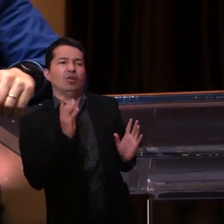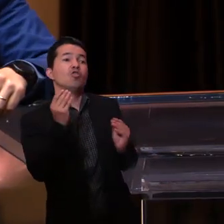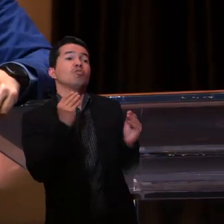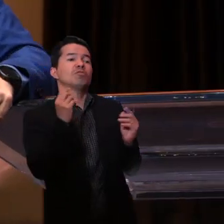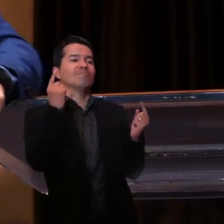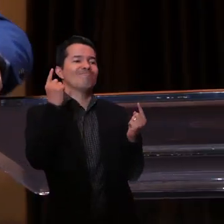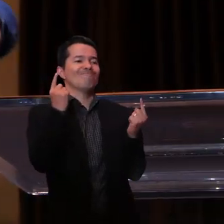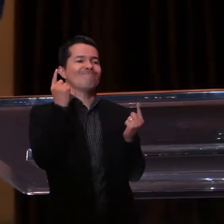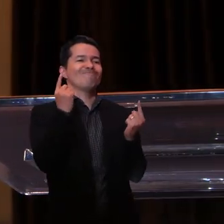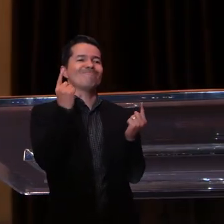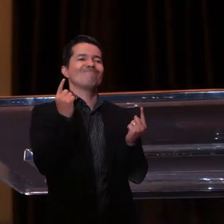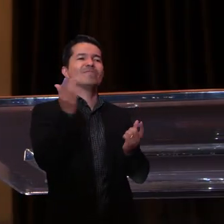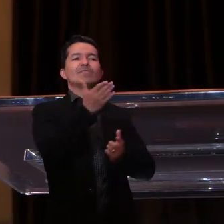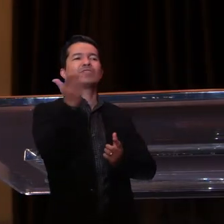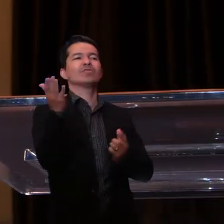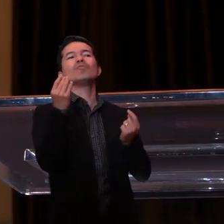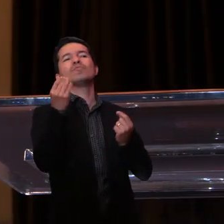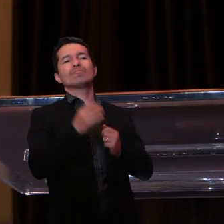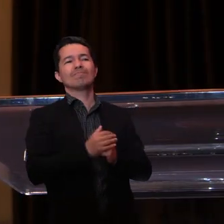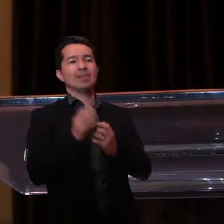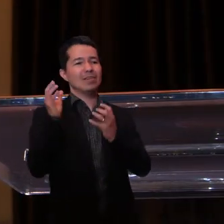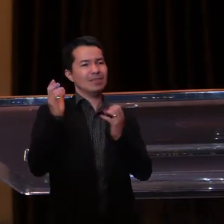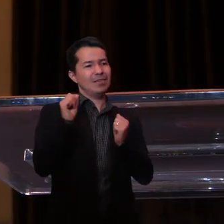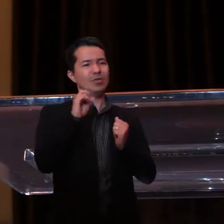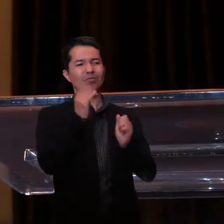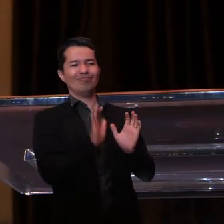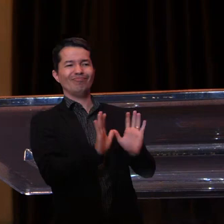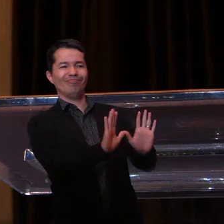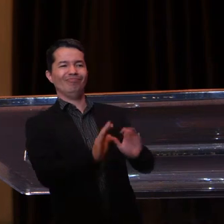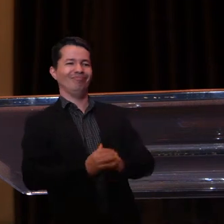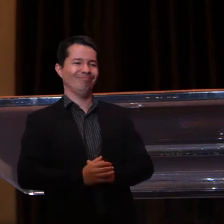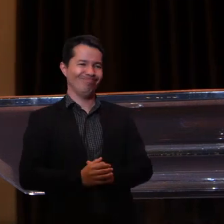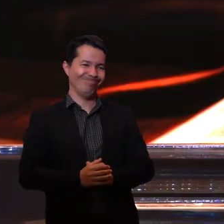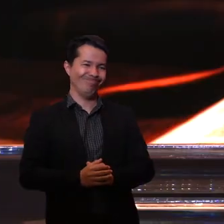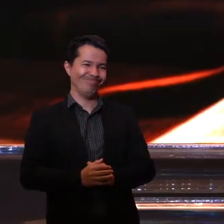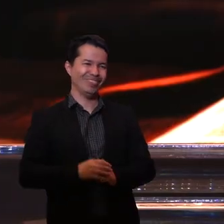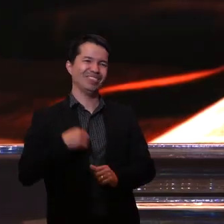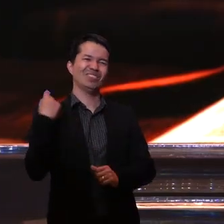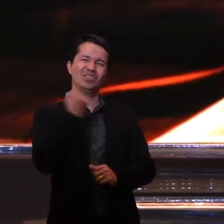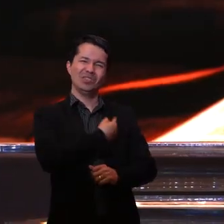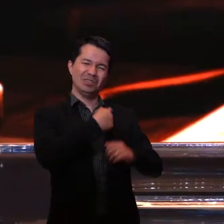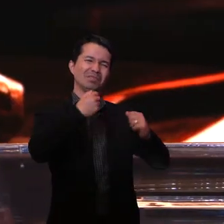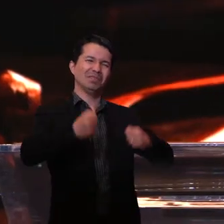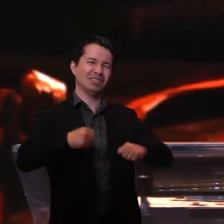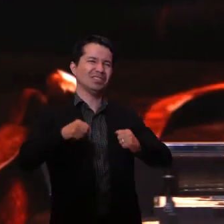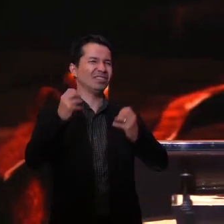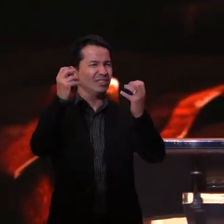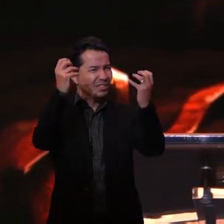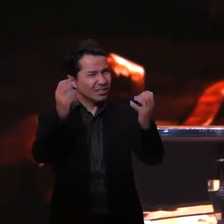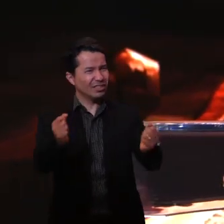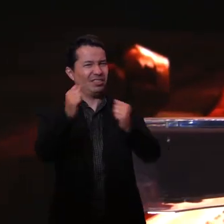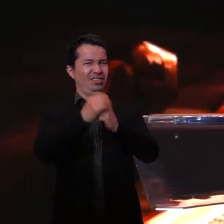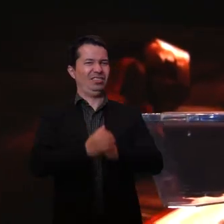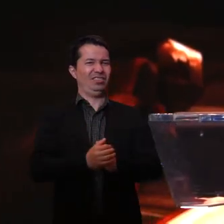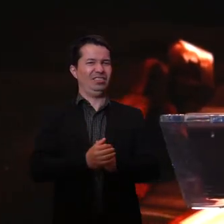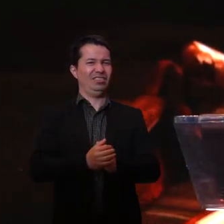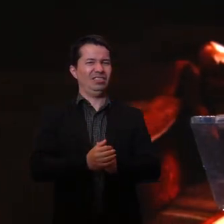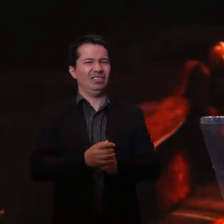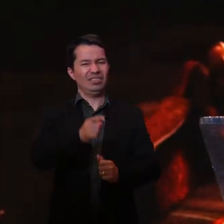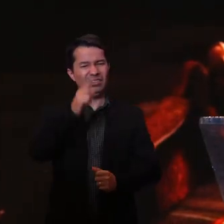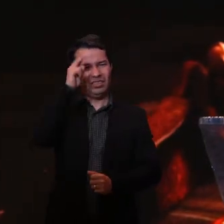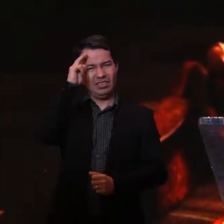Jesus, eu queria te dizer o que Jesus nos mostra: o reino de Deus pertence às